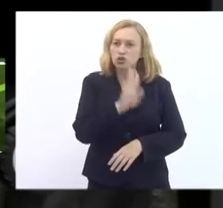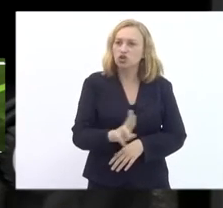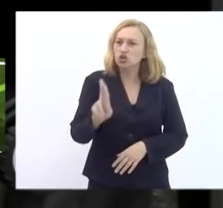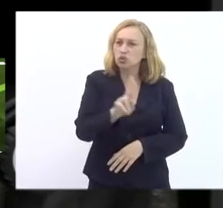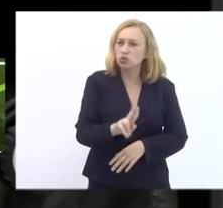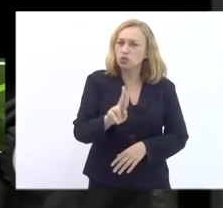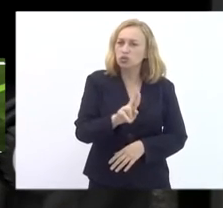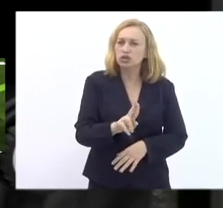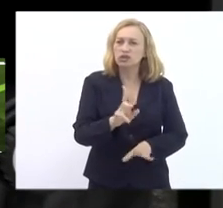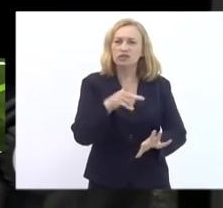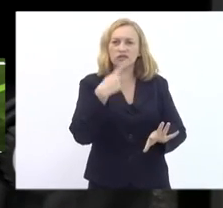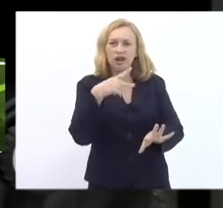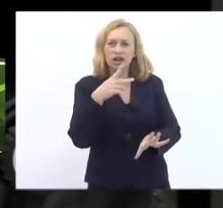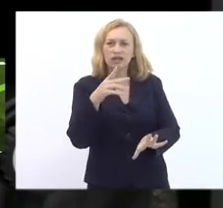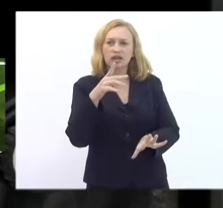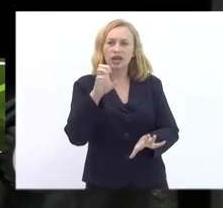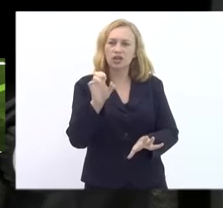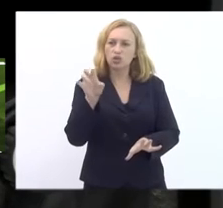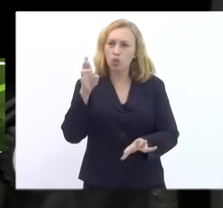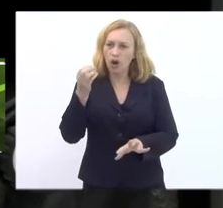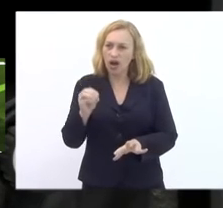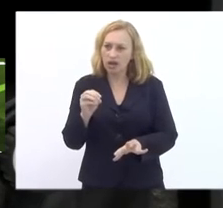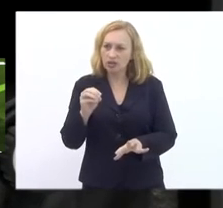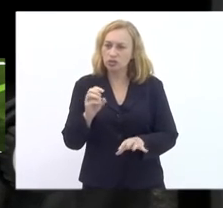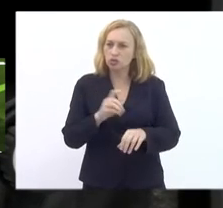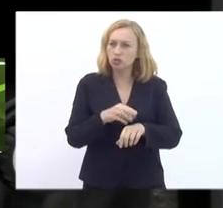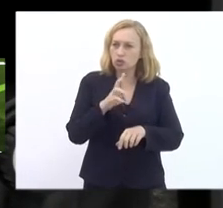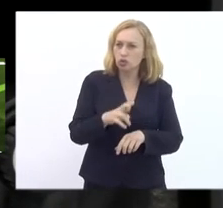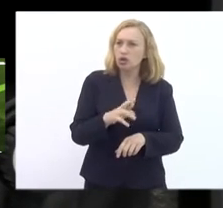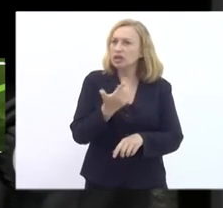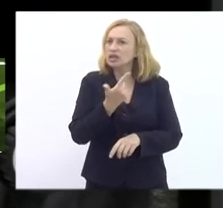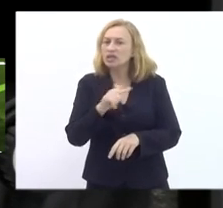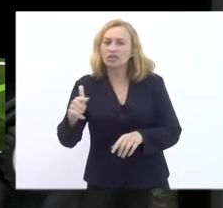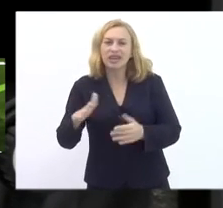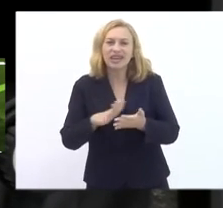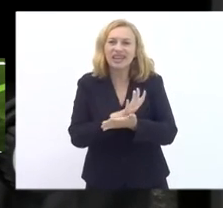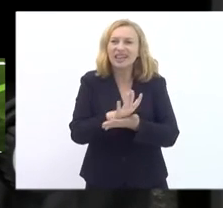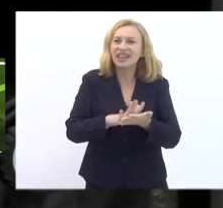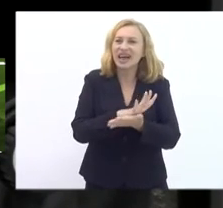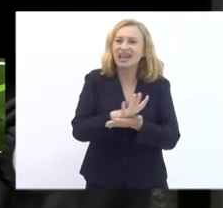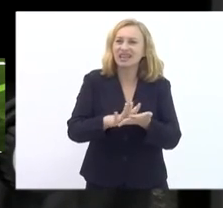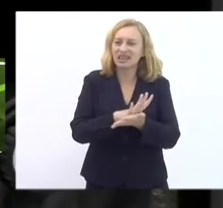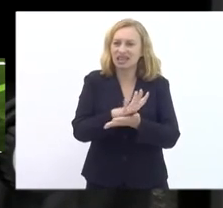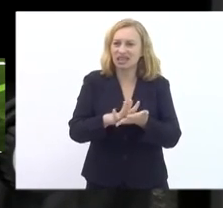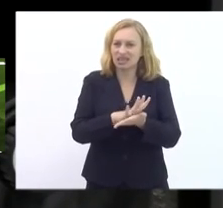citado pelo doutor Eduardo Scholl, não existe em lugar